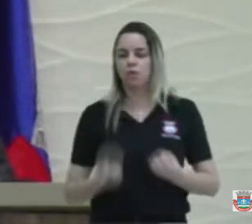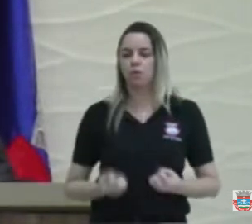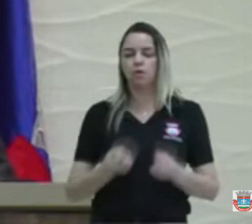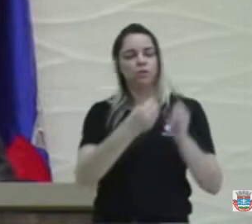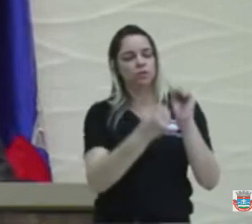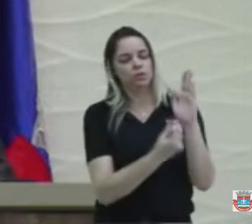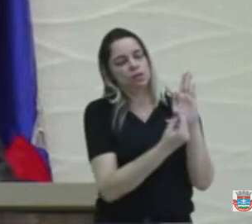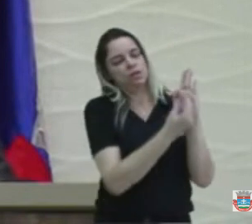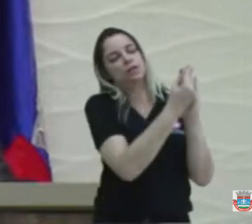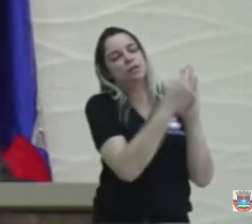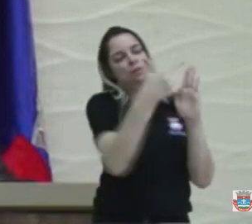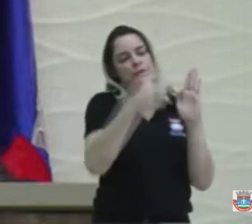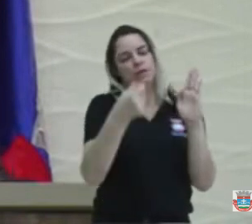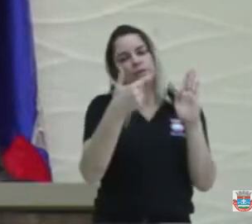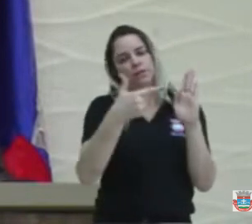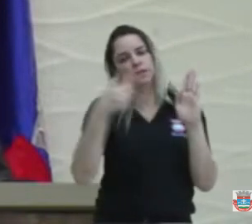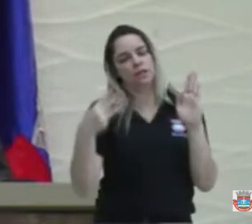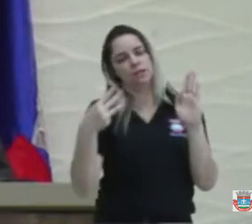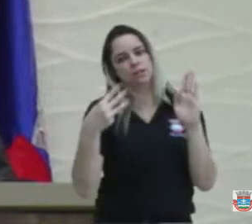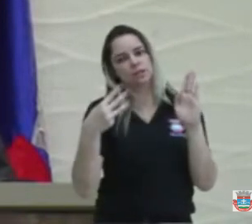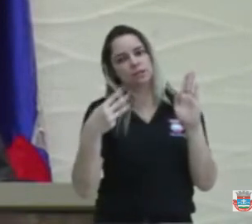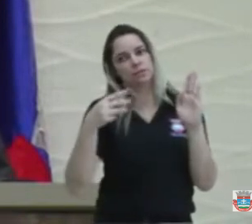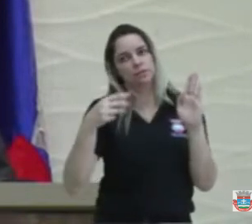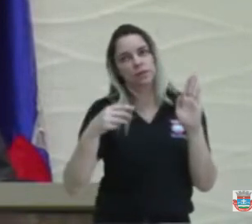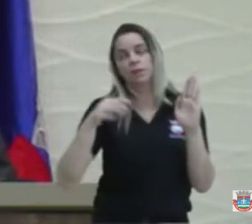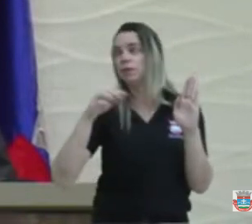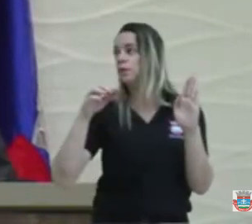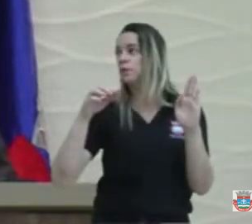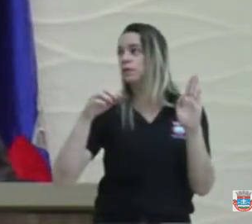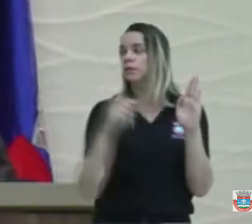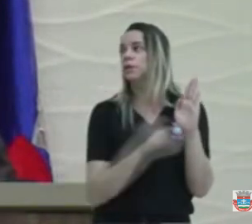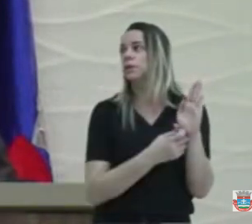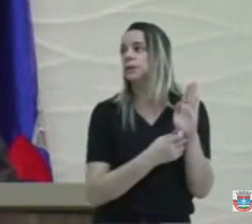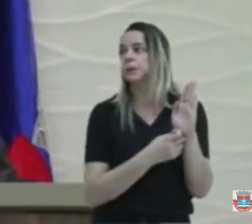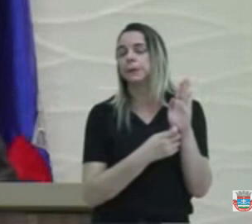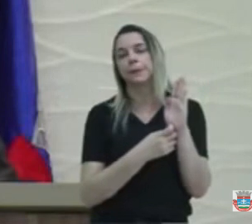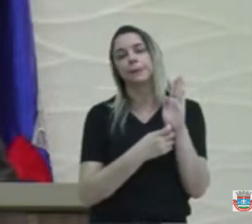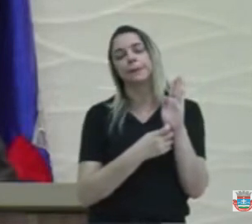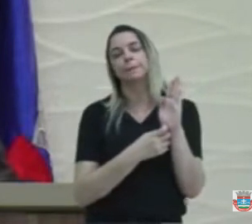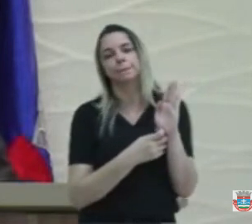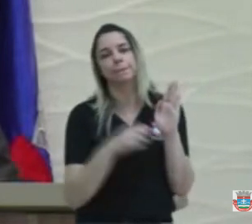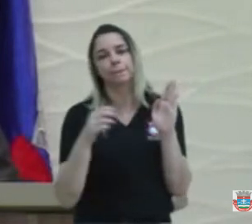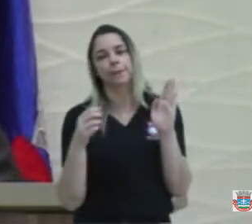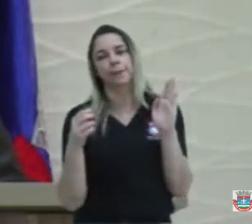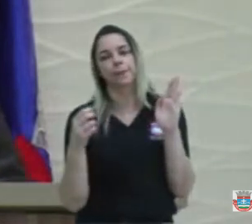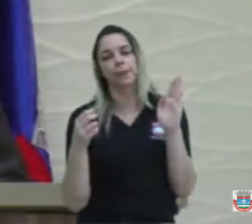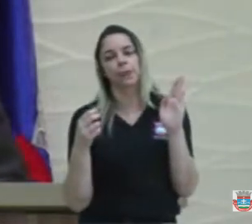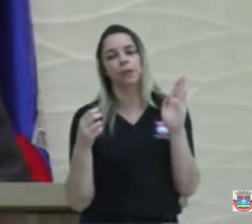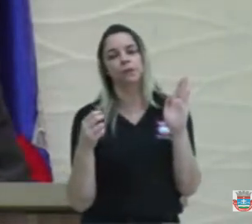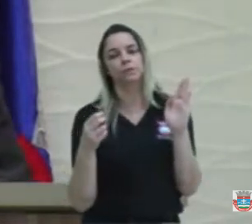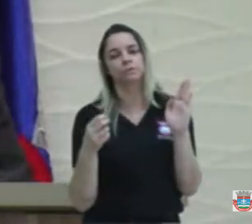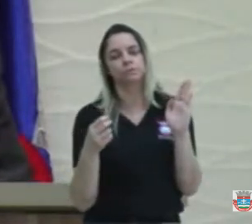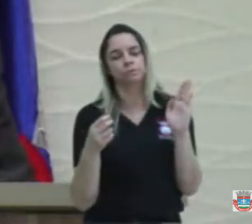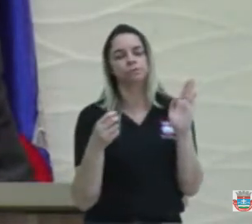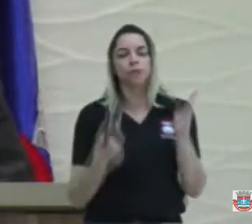de 188 milhões de reais, onde se pode para gastar em todas as pastas. Eu estou aqui com a